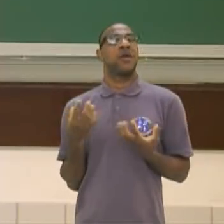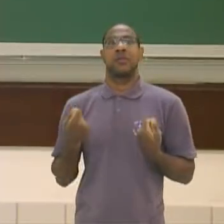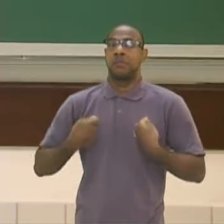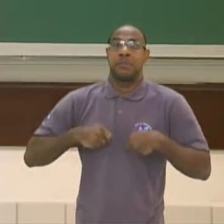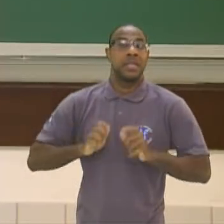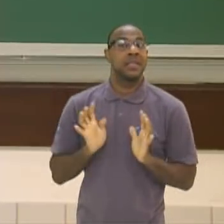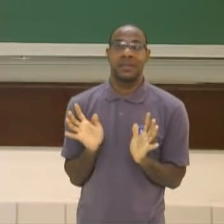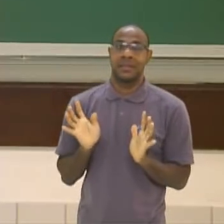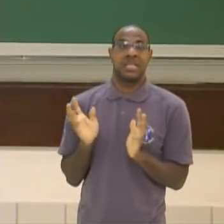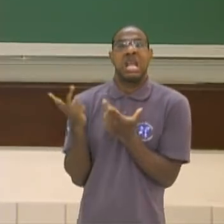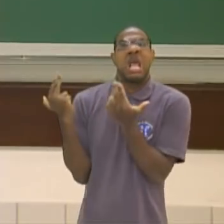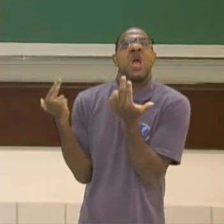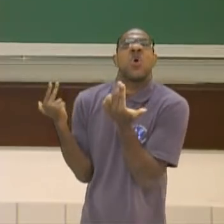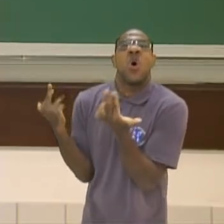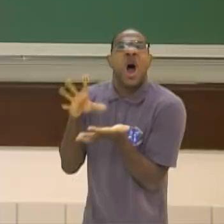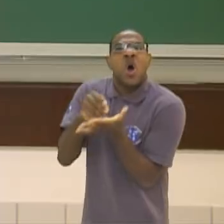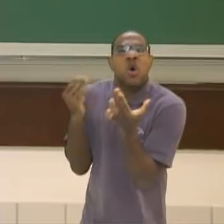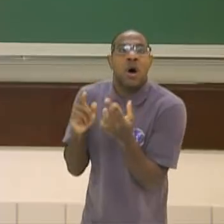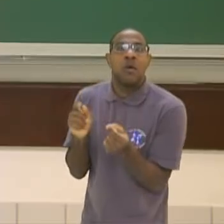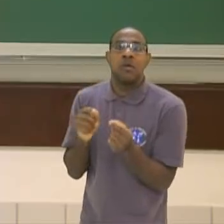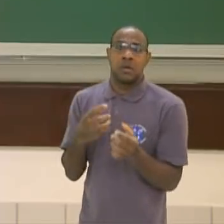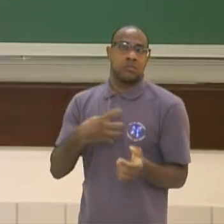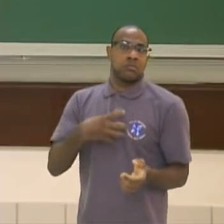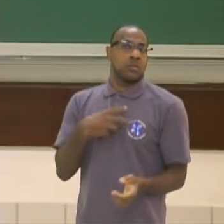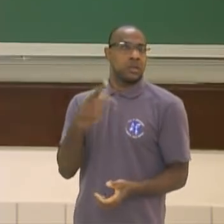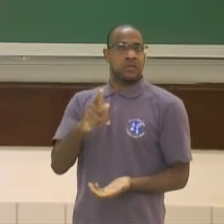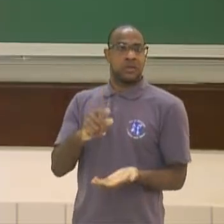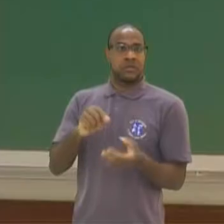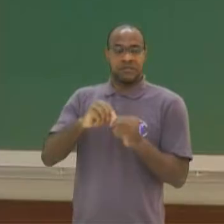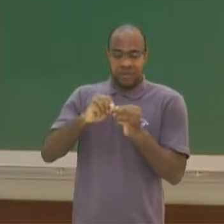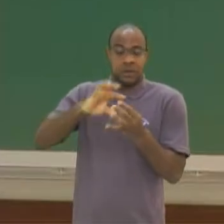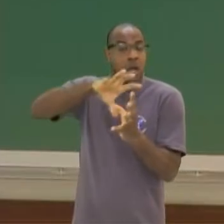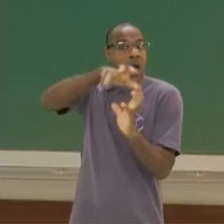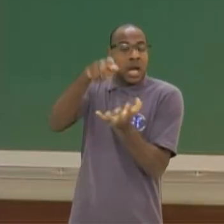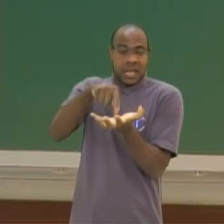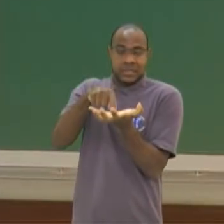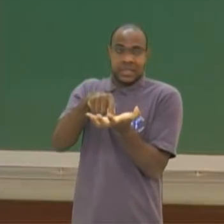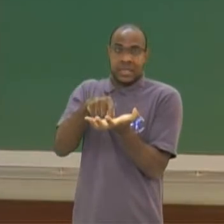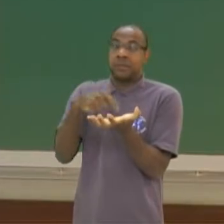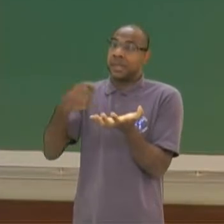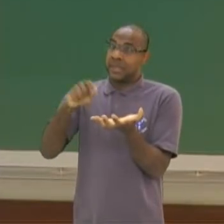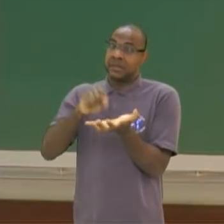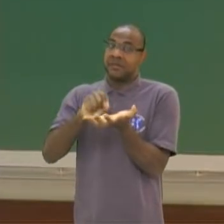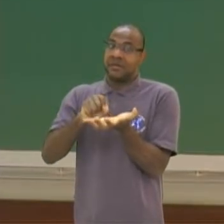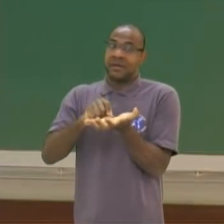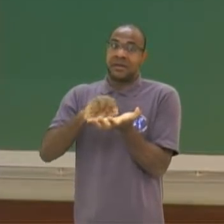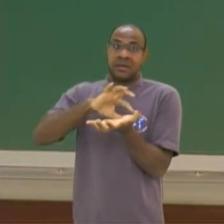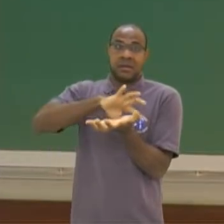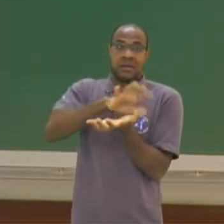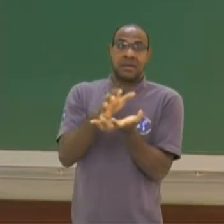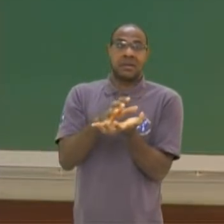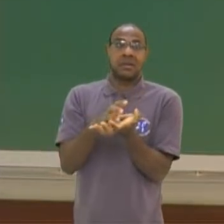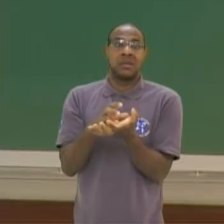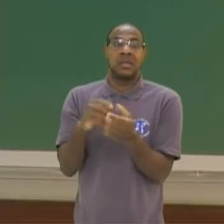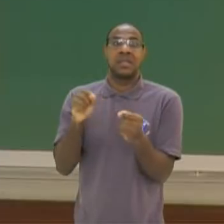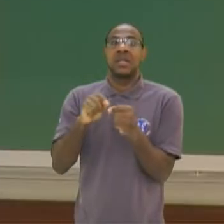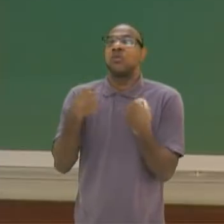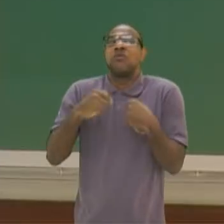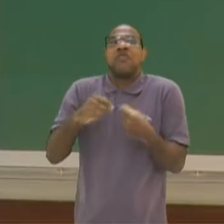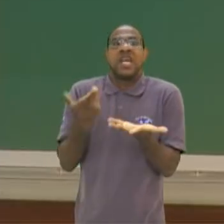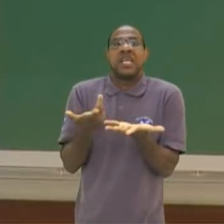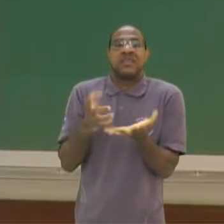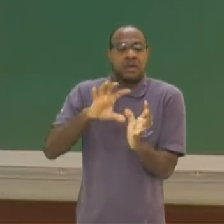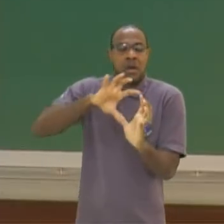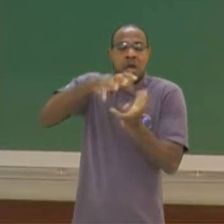estou mostrando para vocês. O que tem que ser? O planeta Terra no centro. Vocês perceberam que eu não fiz a